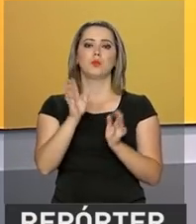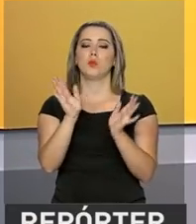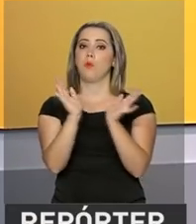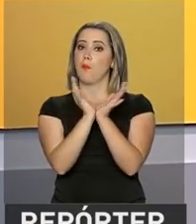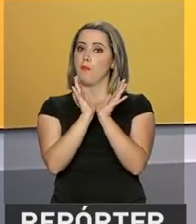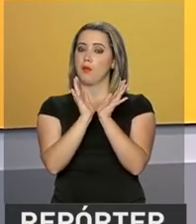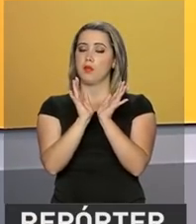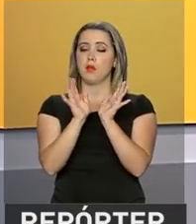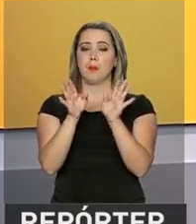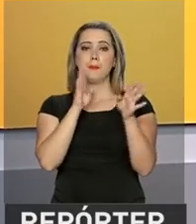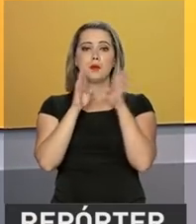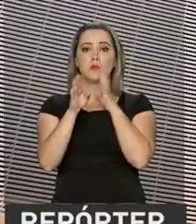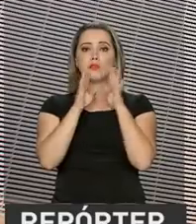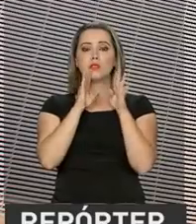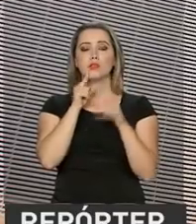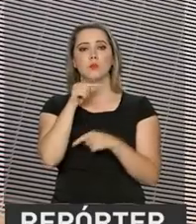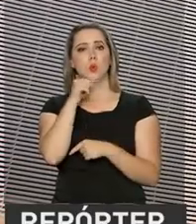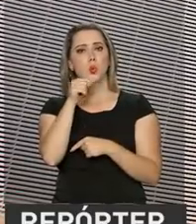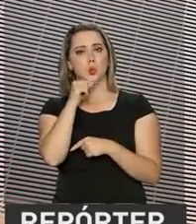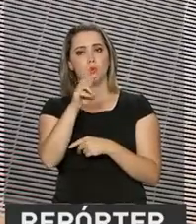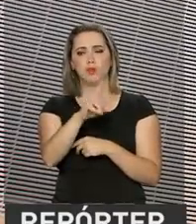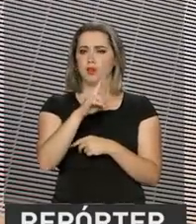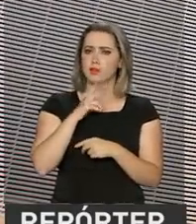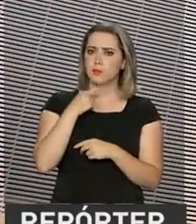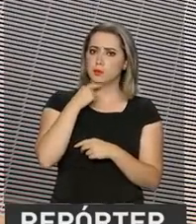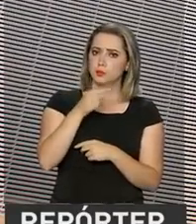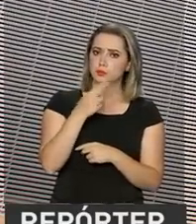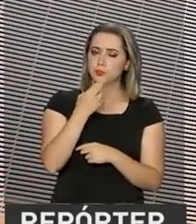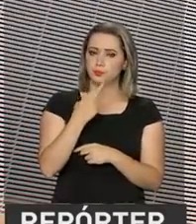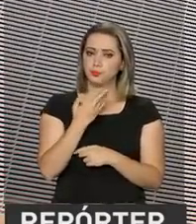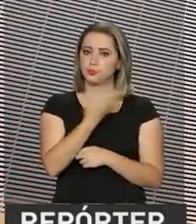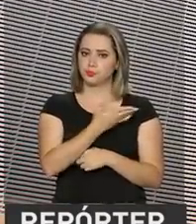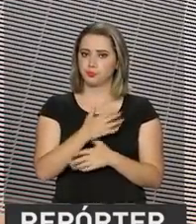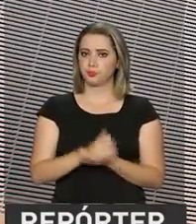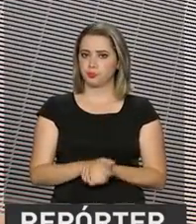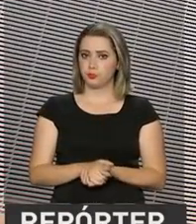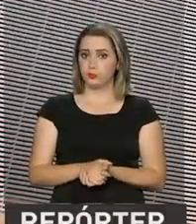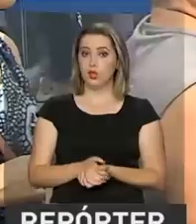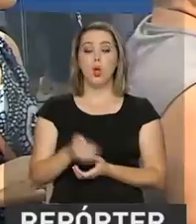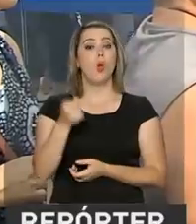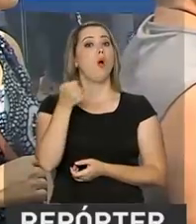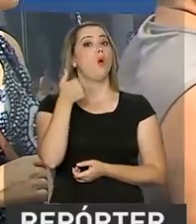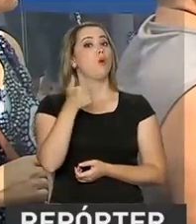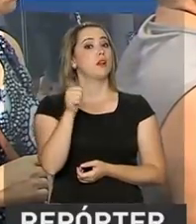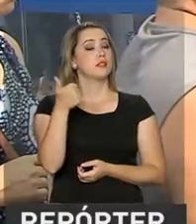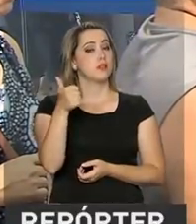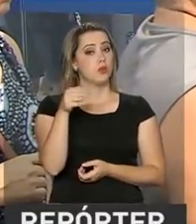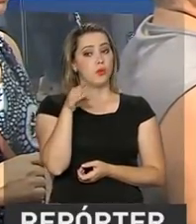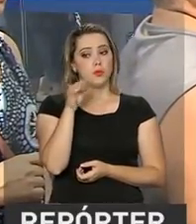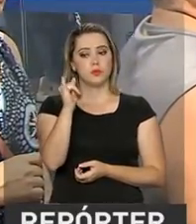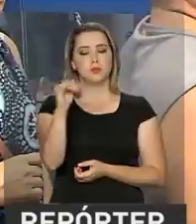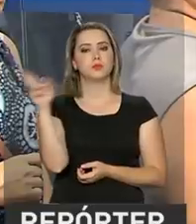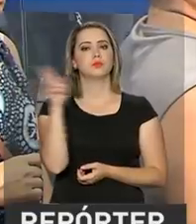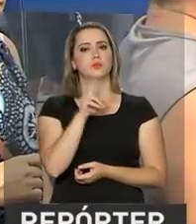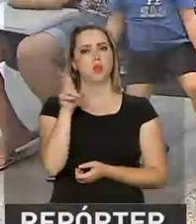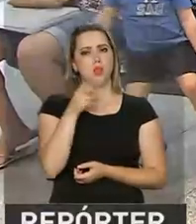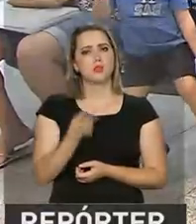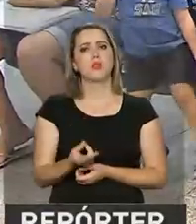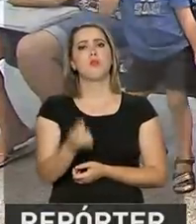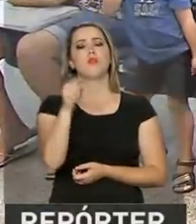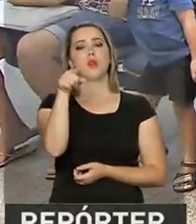pelo facebook quase 11 bilhões de reais esse é o valor que a caixa econômica federal